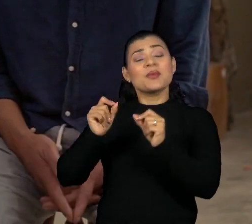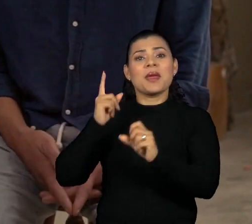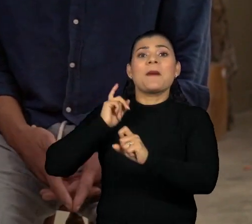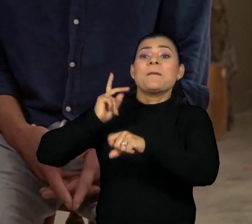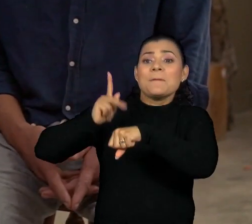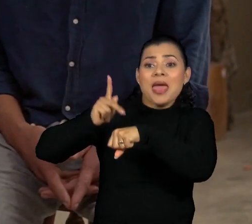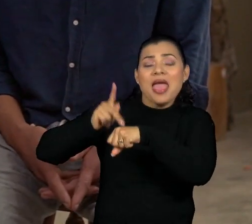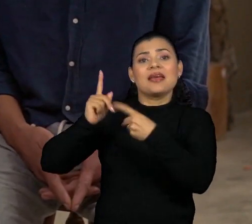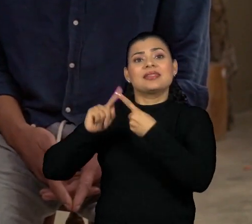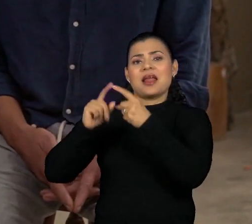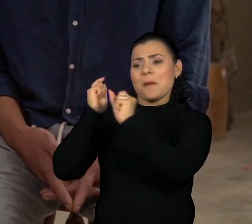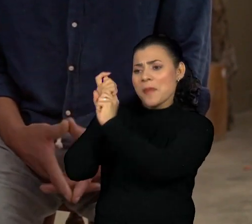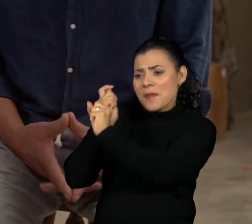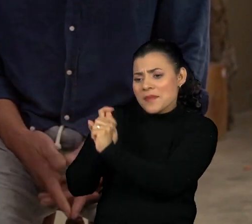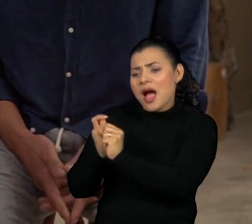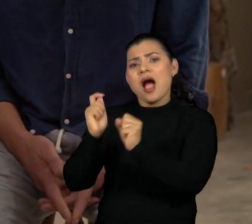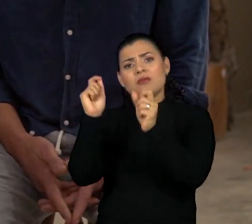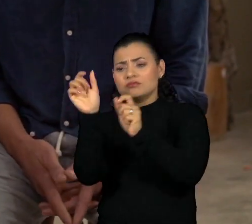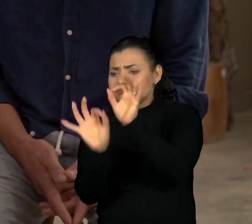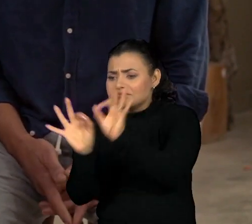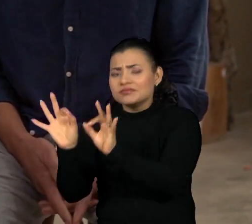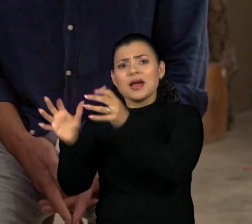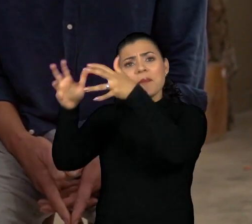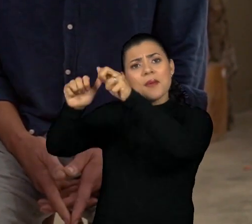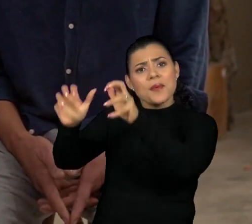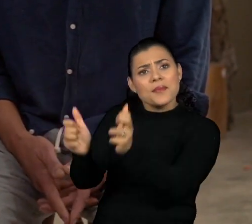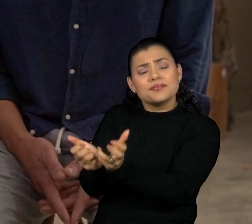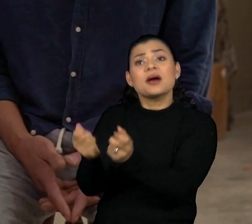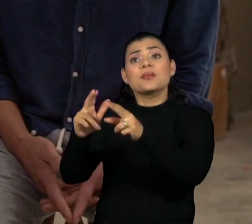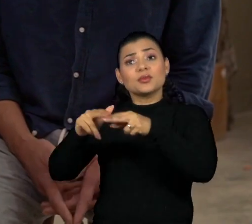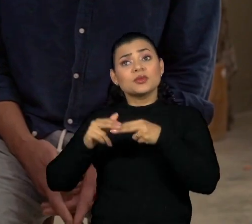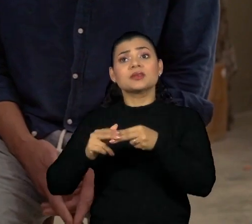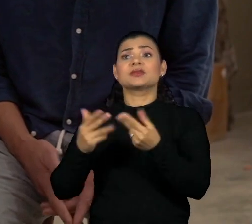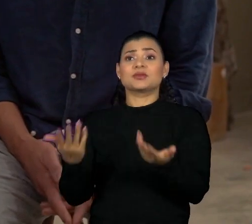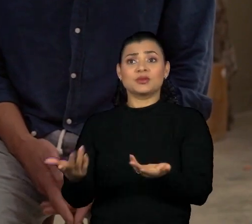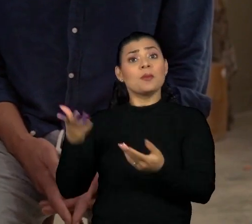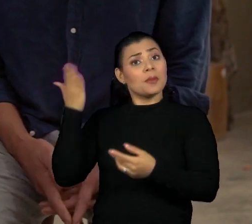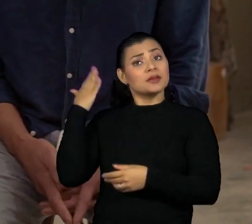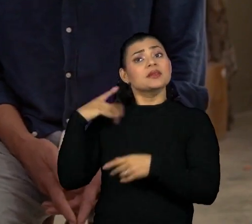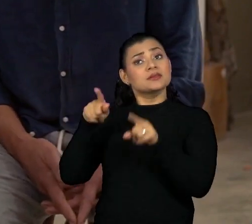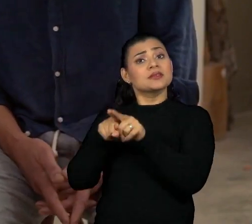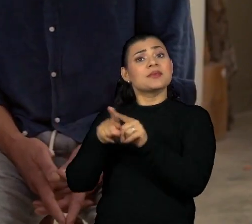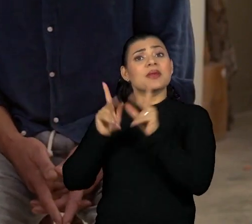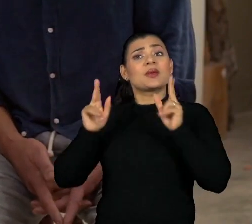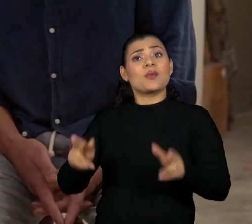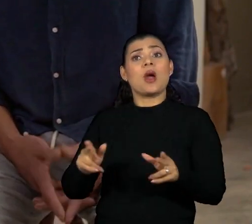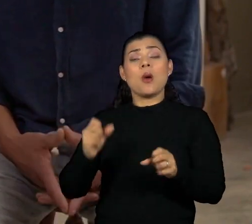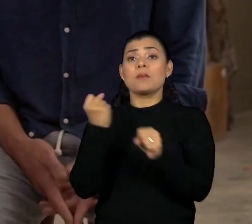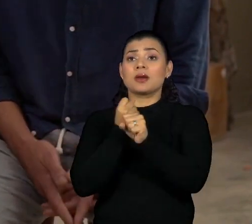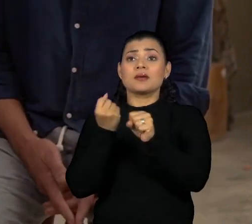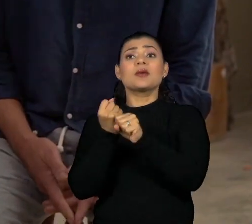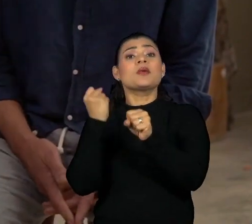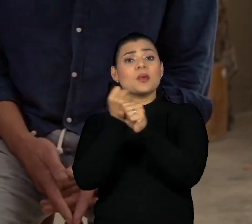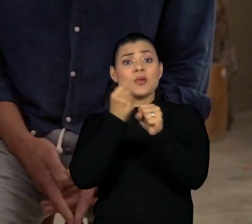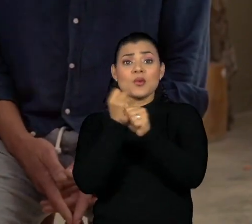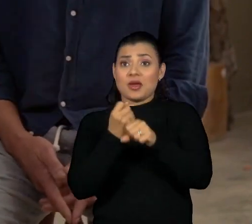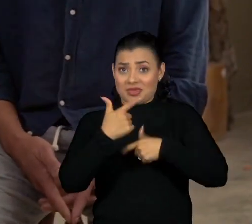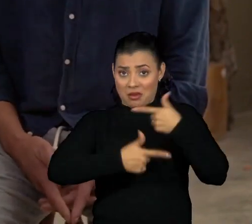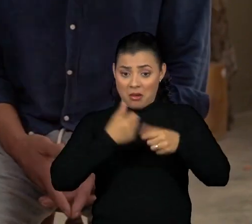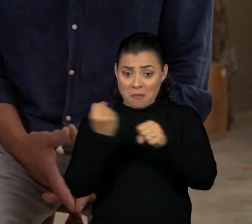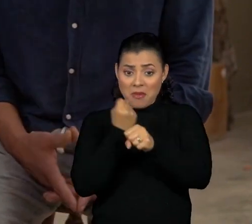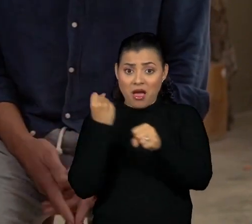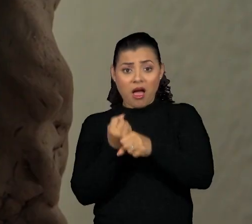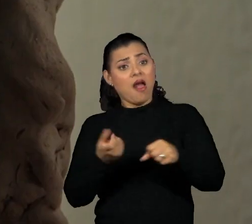grandes pedreiros antigos, hoje não, com a tecnologia, os grandes pedreiros antigos eram escultores. Você vai ver o Teatro Municipal, ali na frente